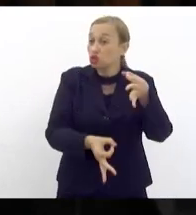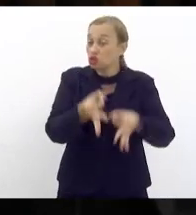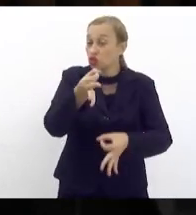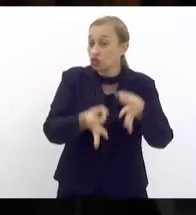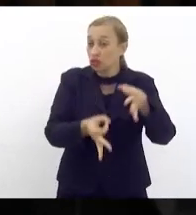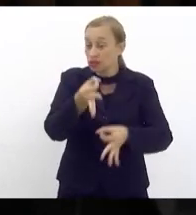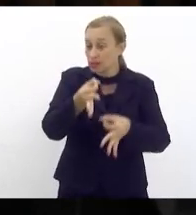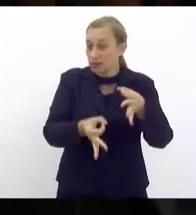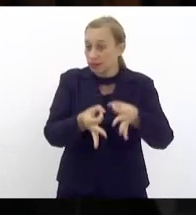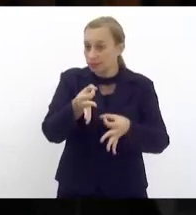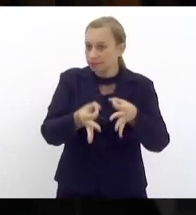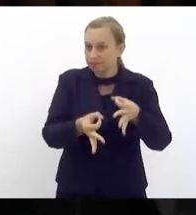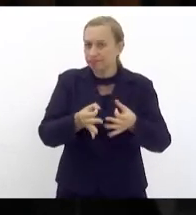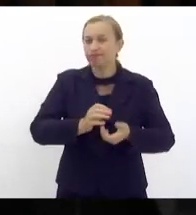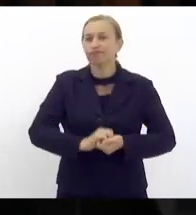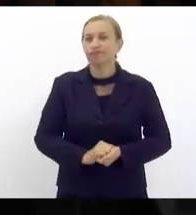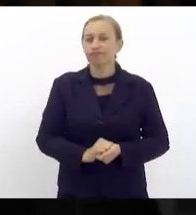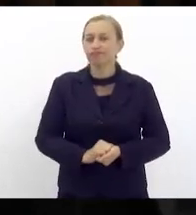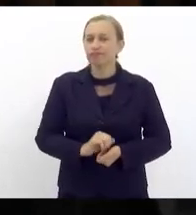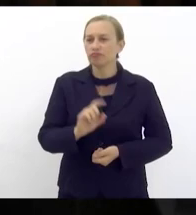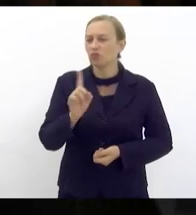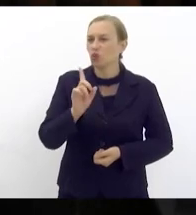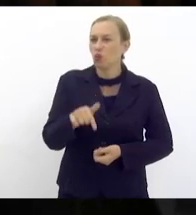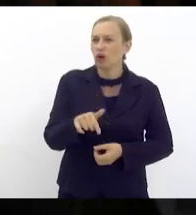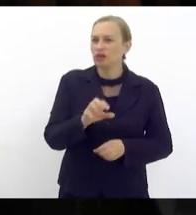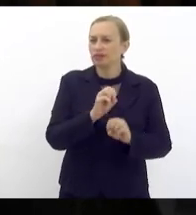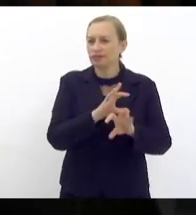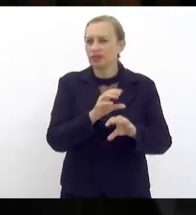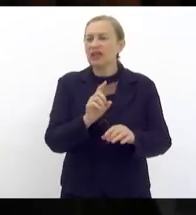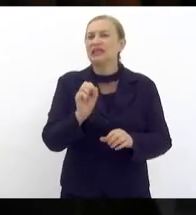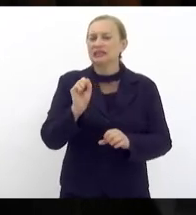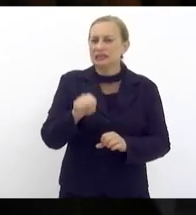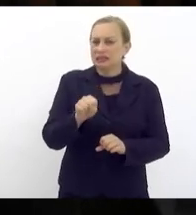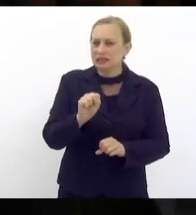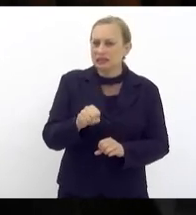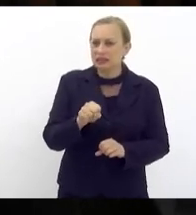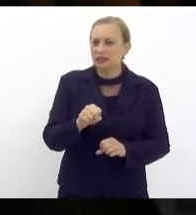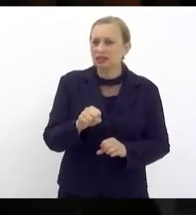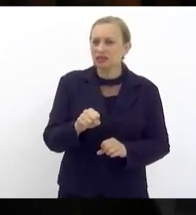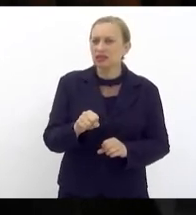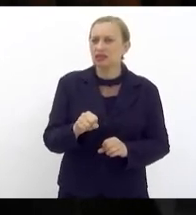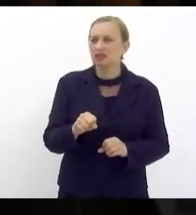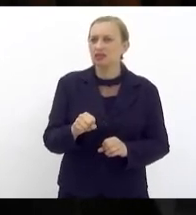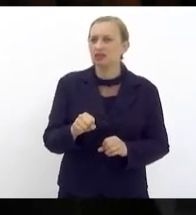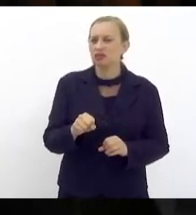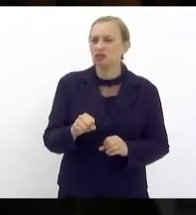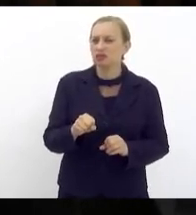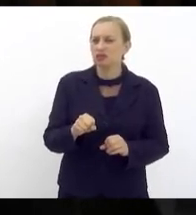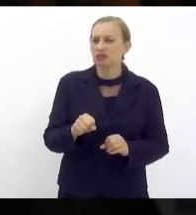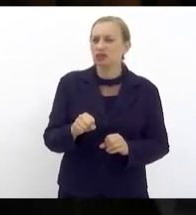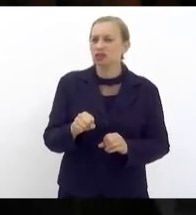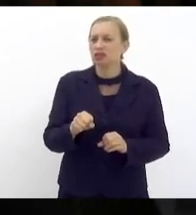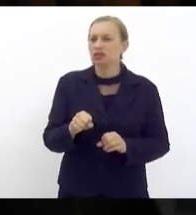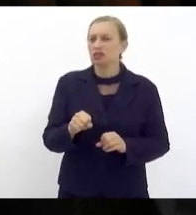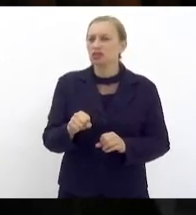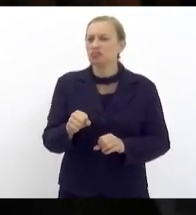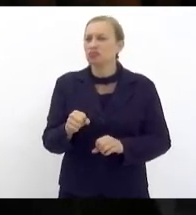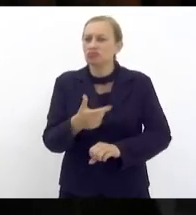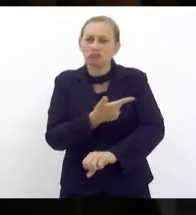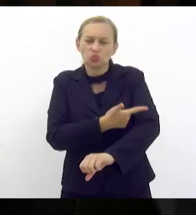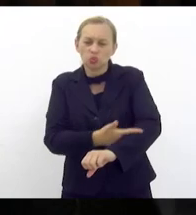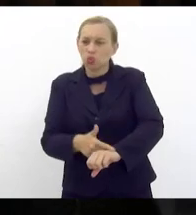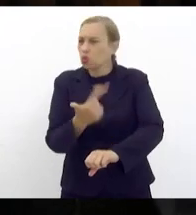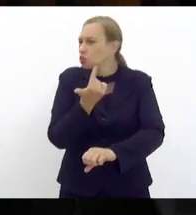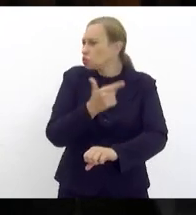só não é a questão de desvio de caráter é uma questão de Conduta é a questão